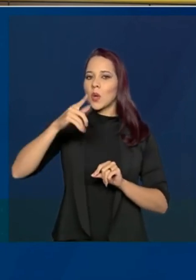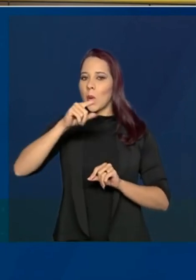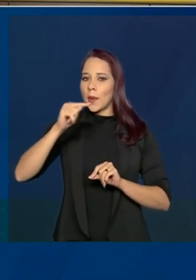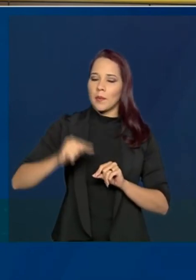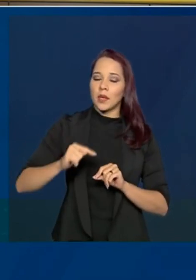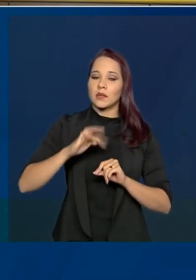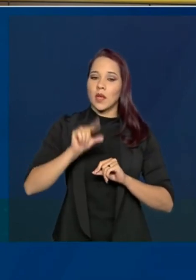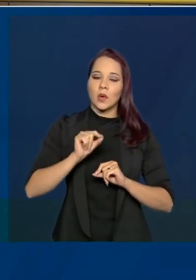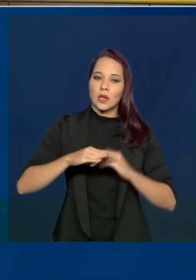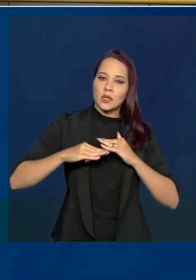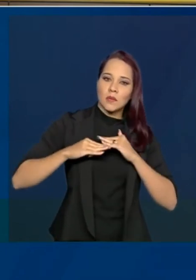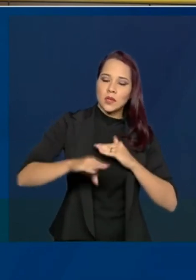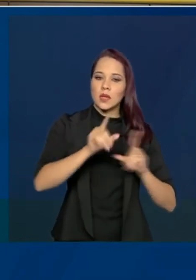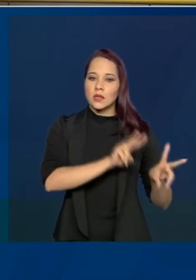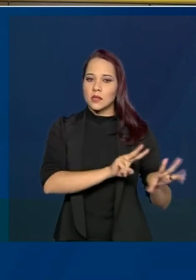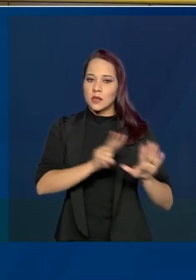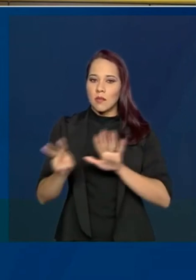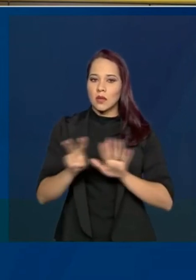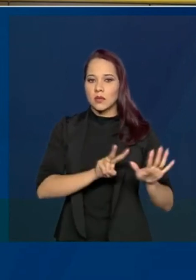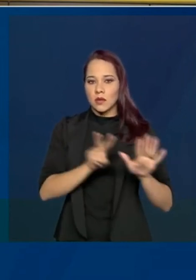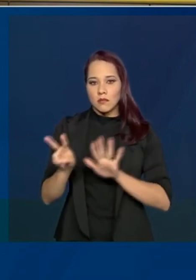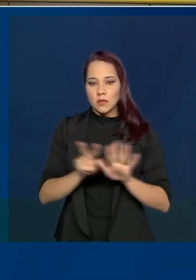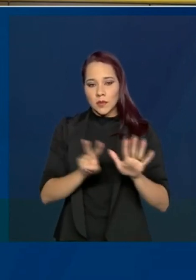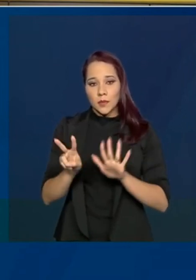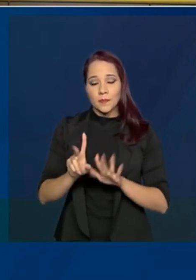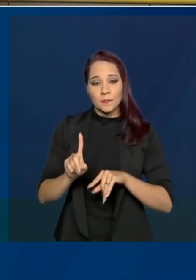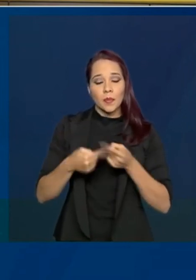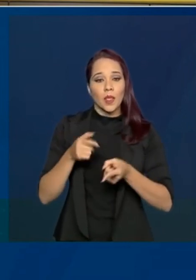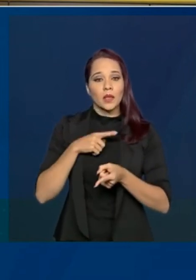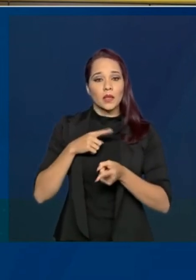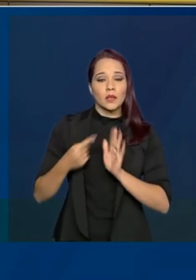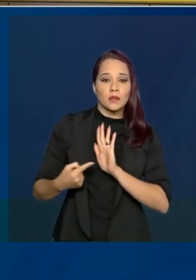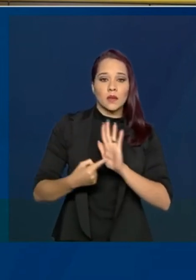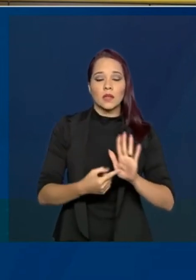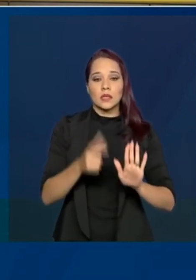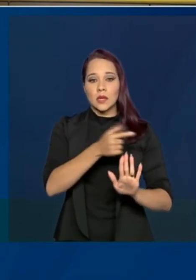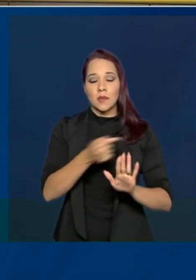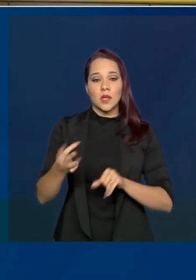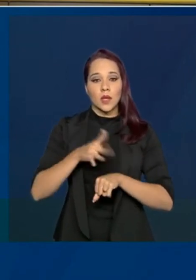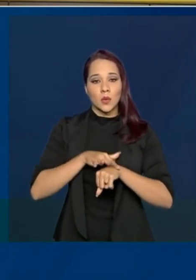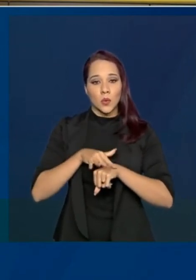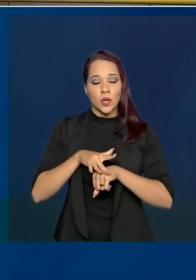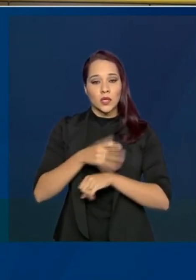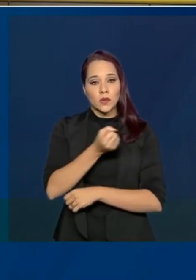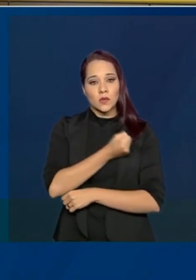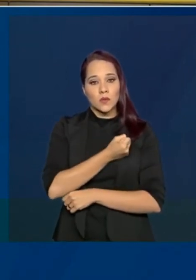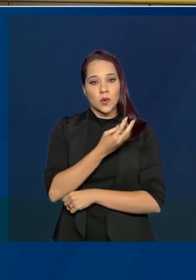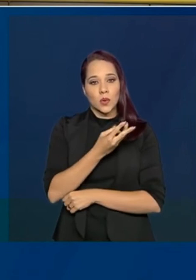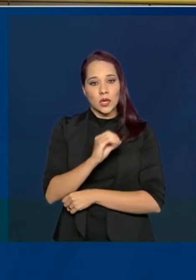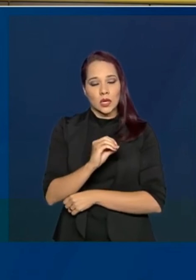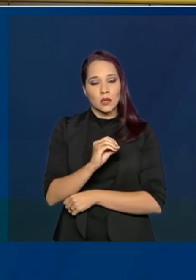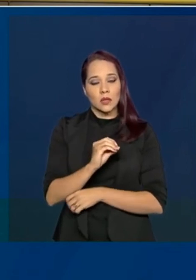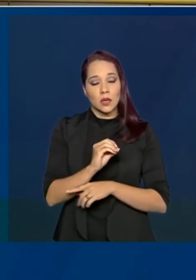uma estabilização de semana após semana. Então, embora a gente tenha identificado a partir da semana epidemiológica 30